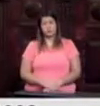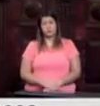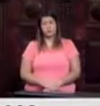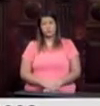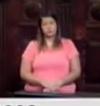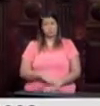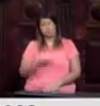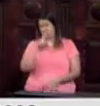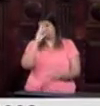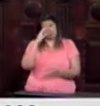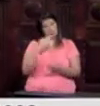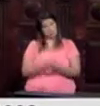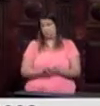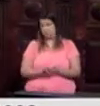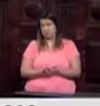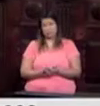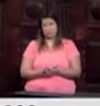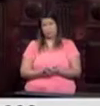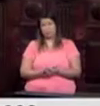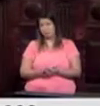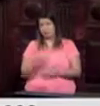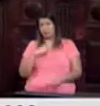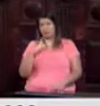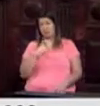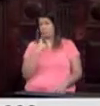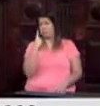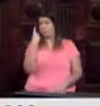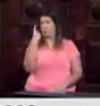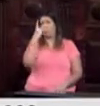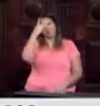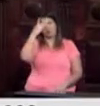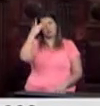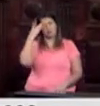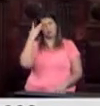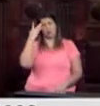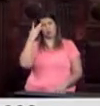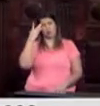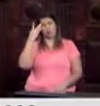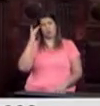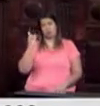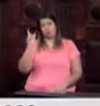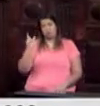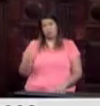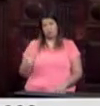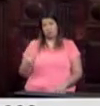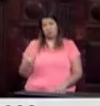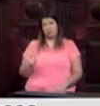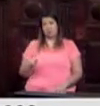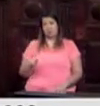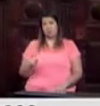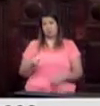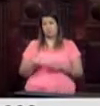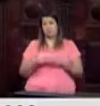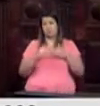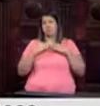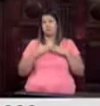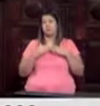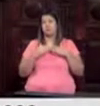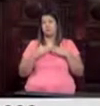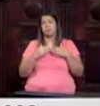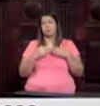não acredito que haja um que pelo menos deixe de reconhecer